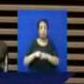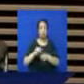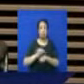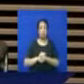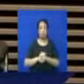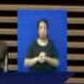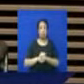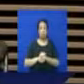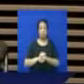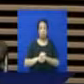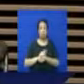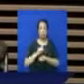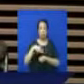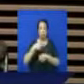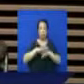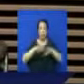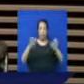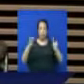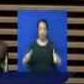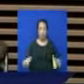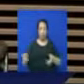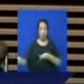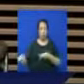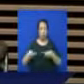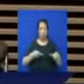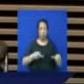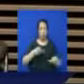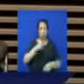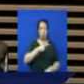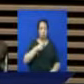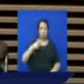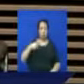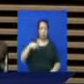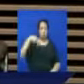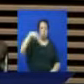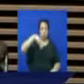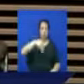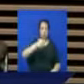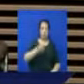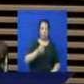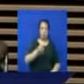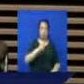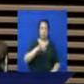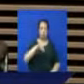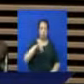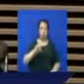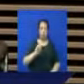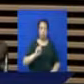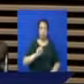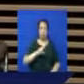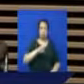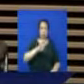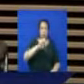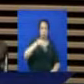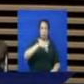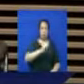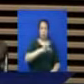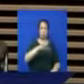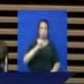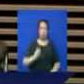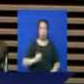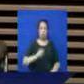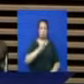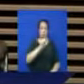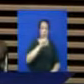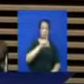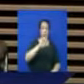eu convido os pastores Mário Renato, Alessandro Pereira,